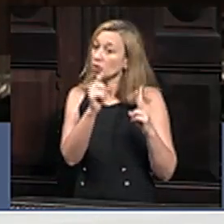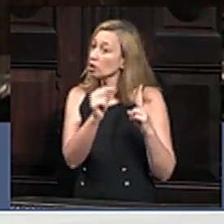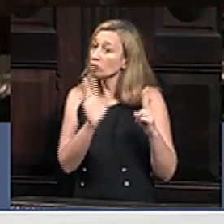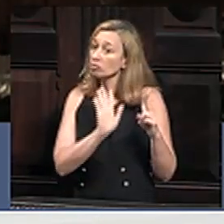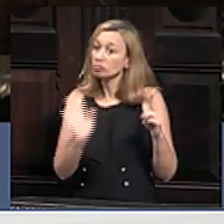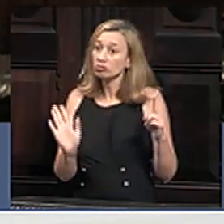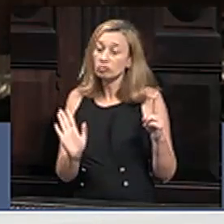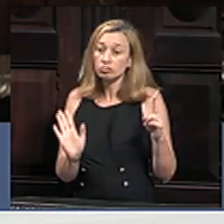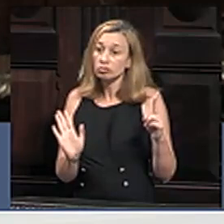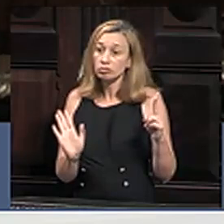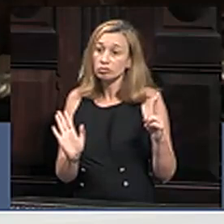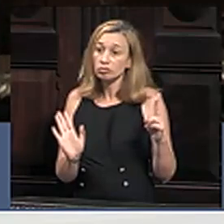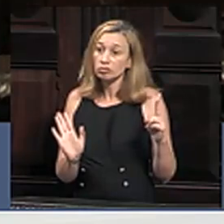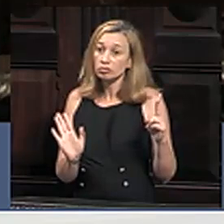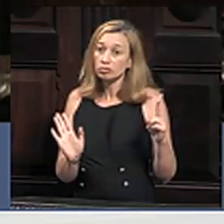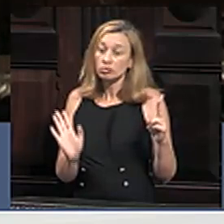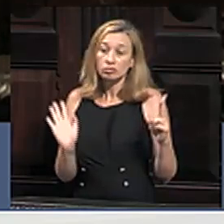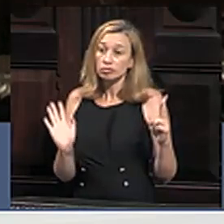nas casas legislativas.